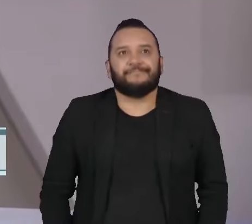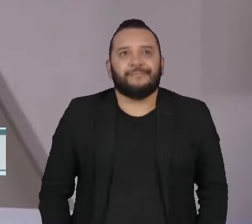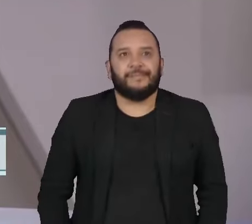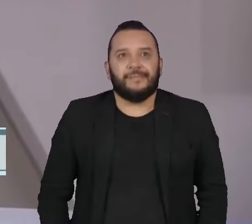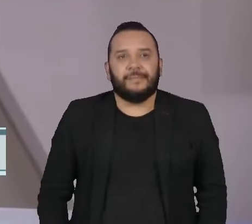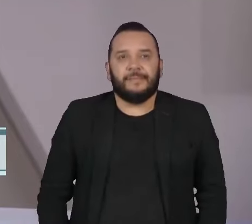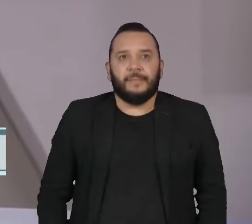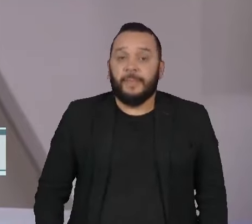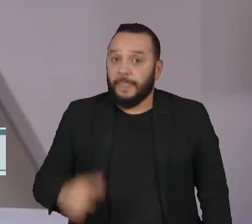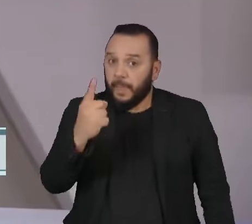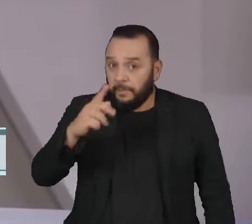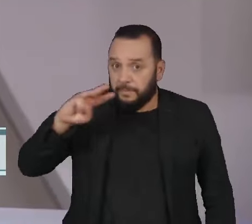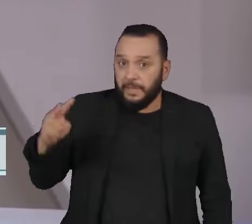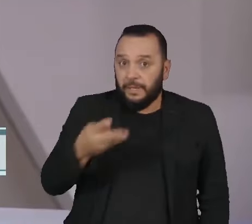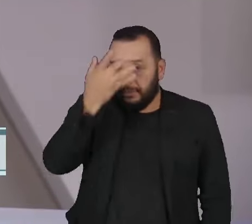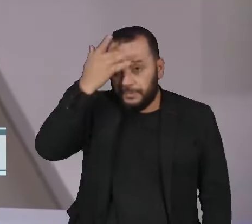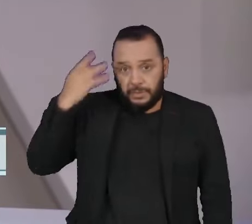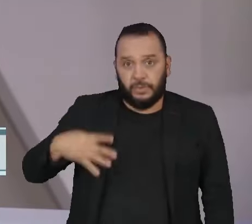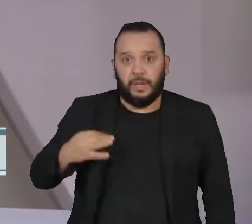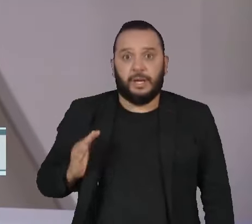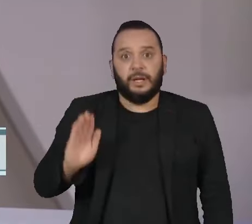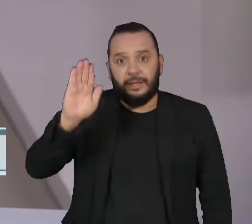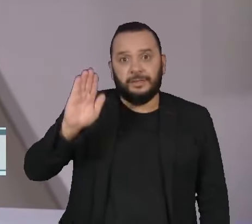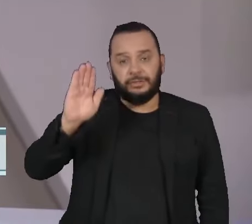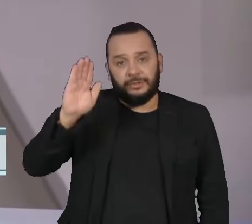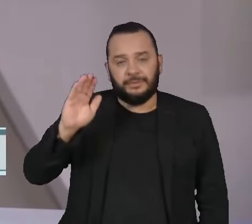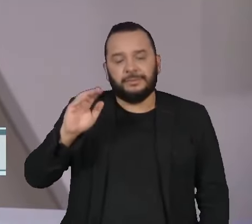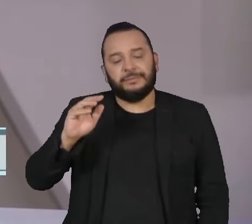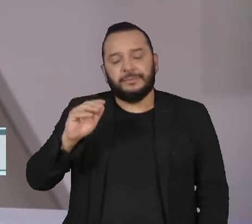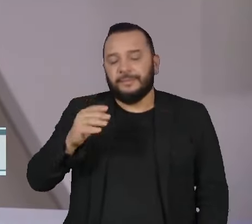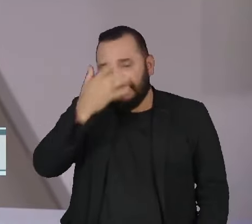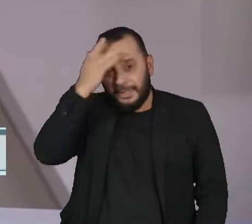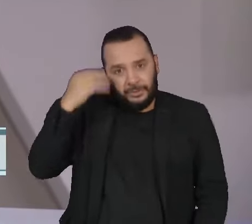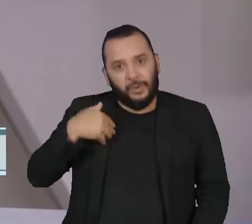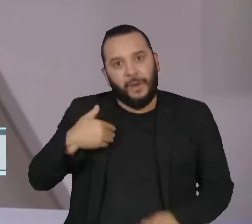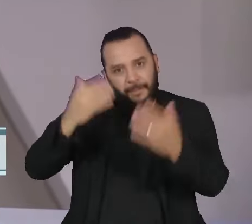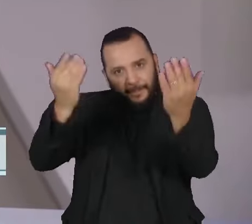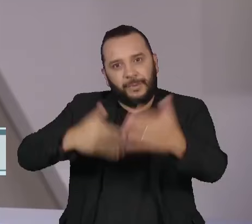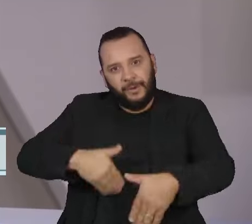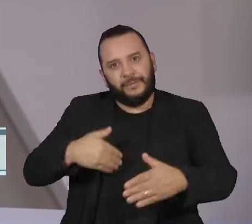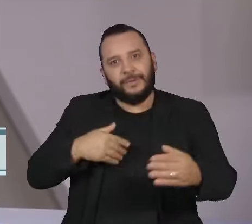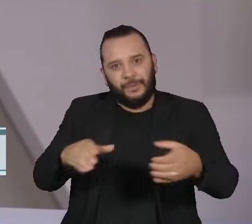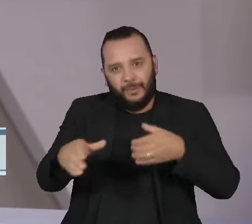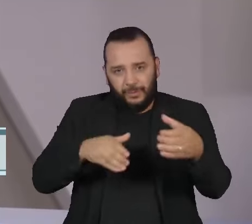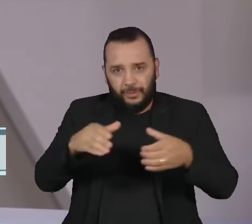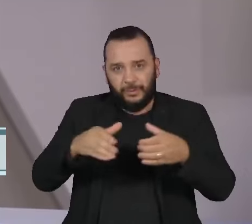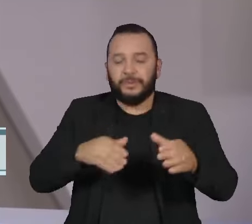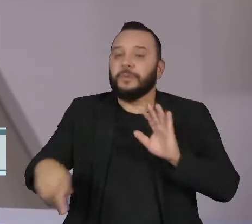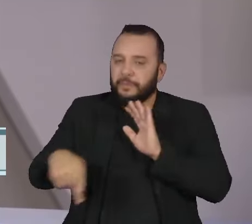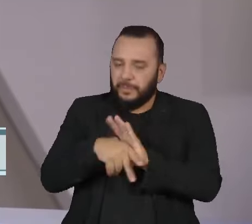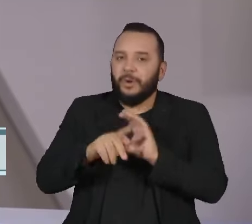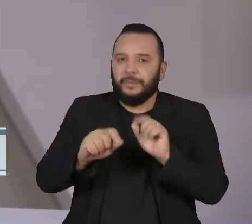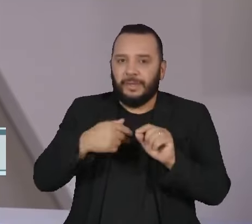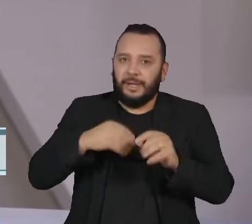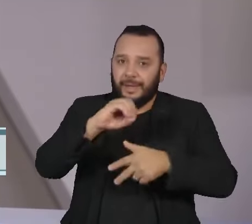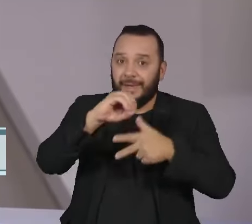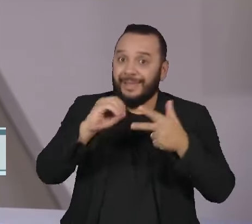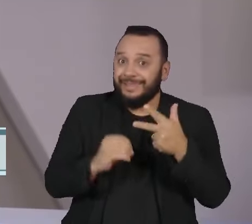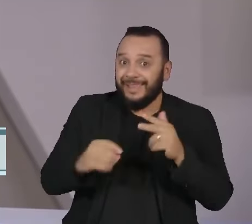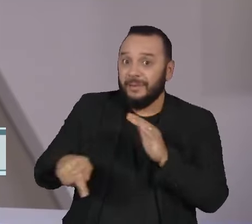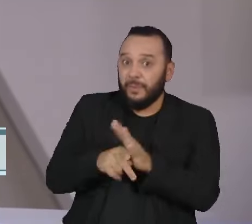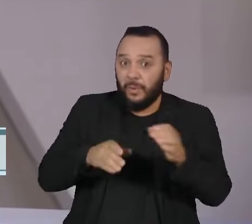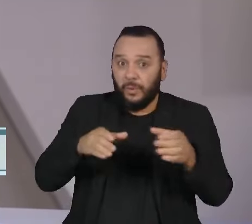Cerca de 1 milhão de candidatos fizeram as provas do Concurso Público Nacional Unificado, conhecido como o Enem